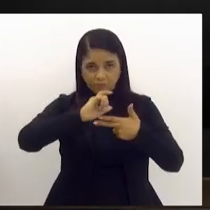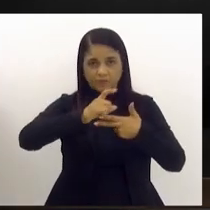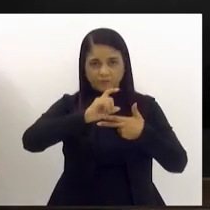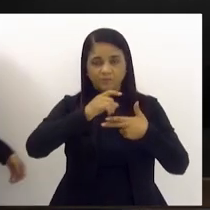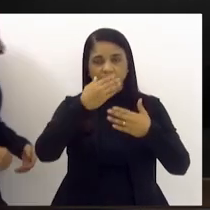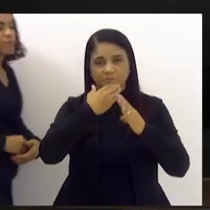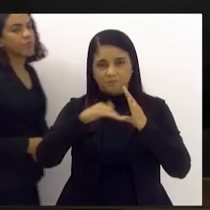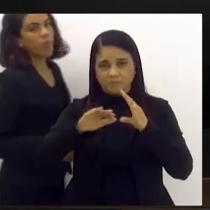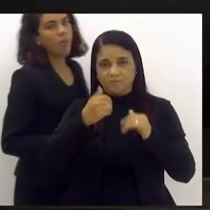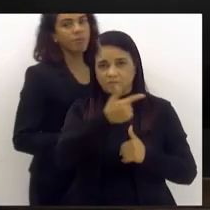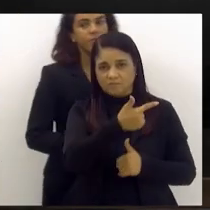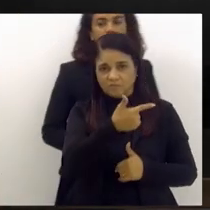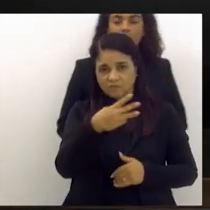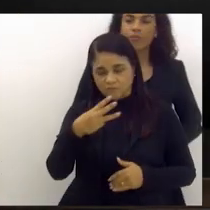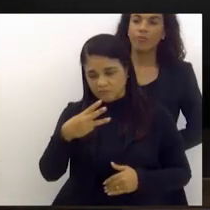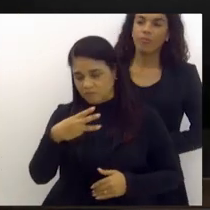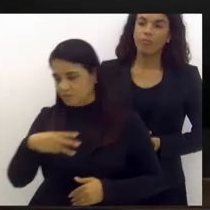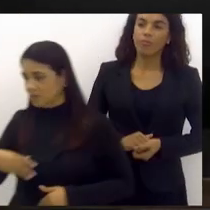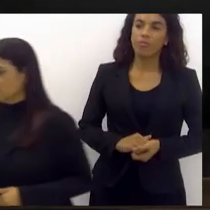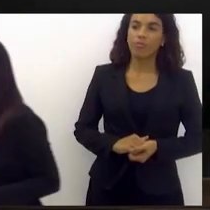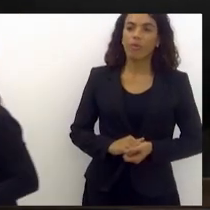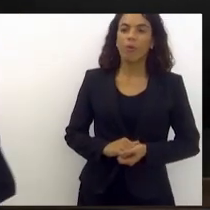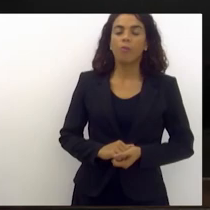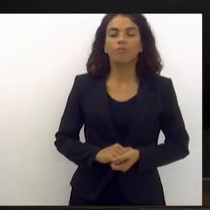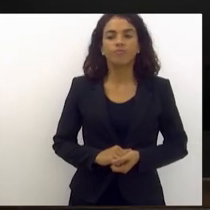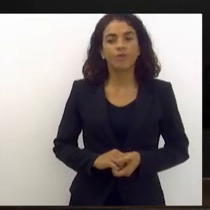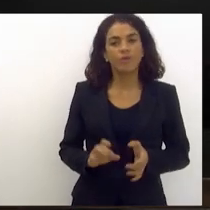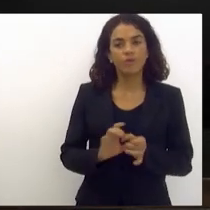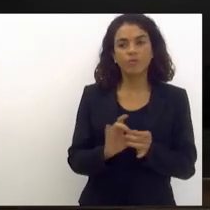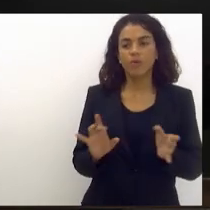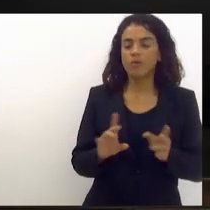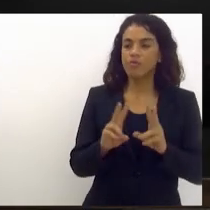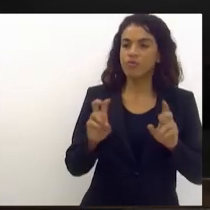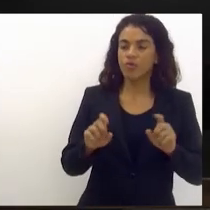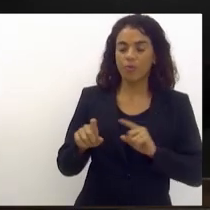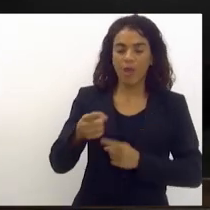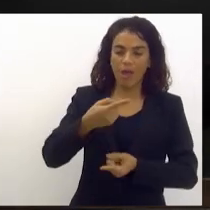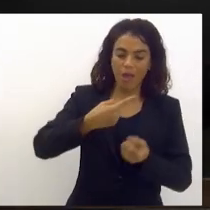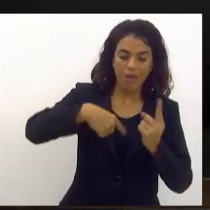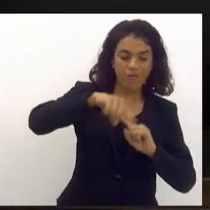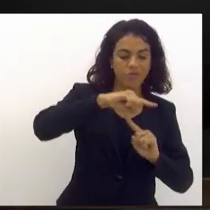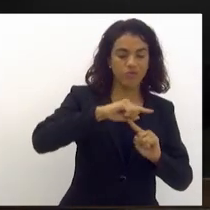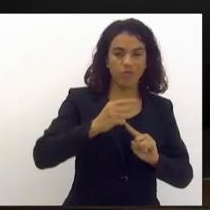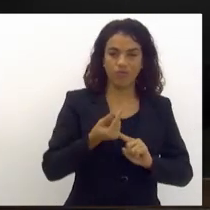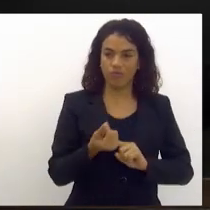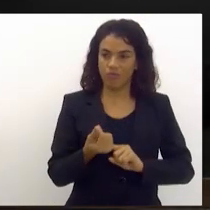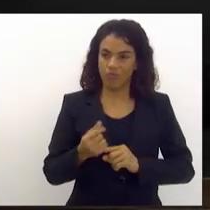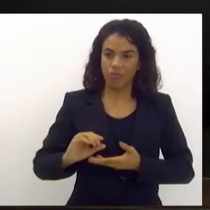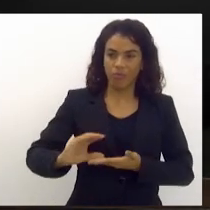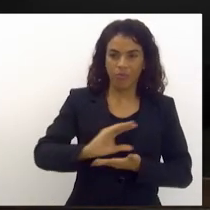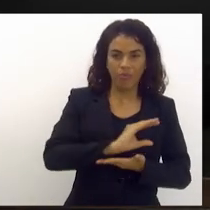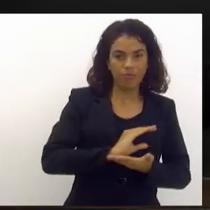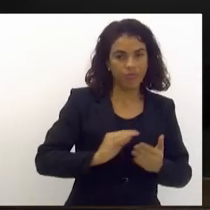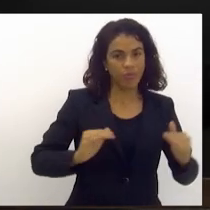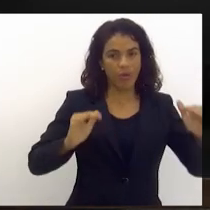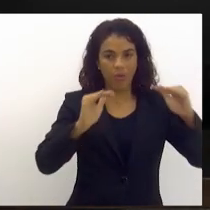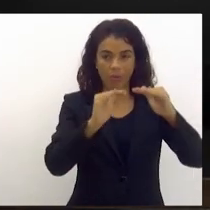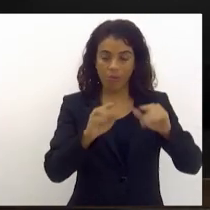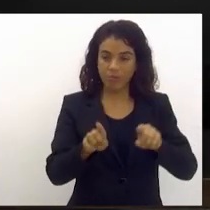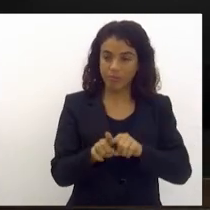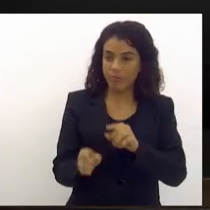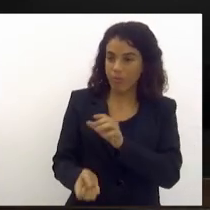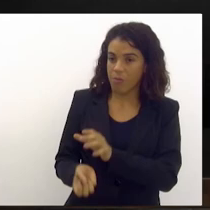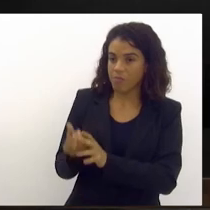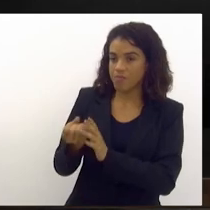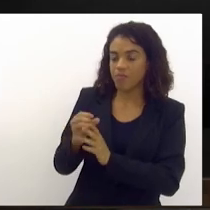número 23/2023, que dispõe sobre a reversão dos recursos de fundos, autarquias e fundações